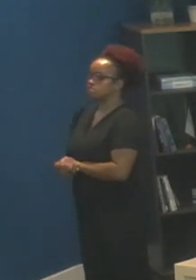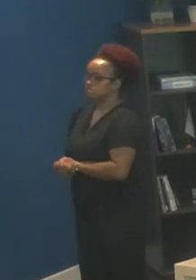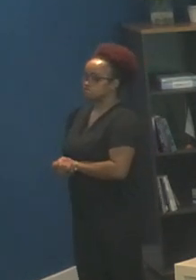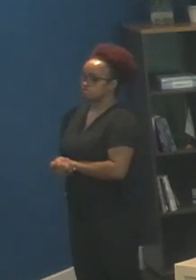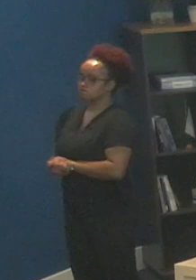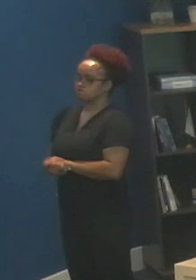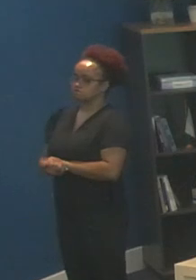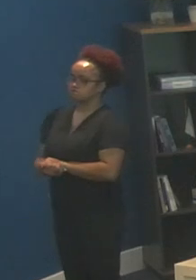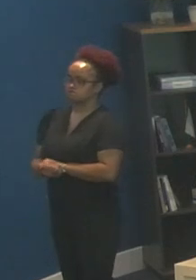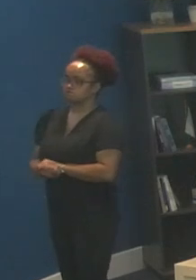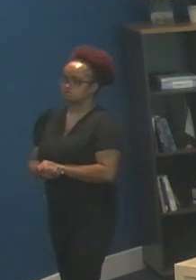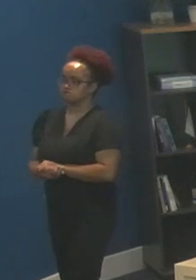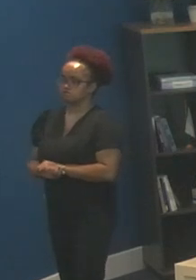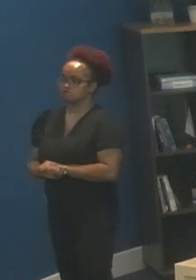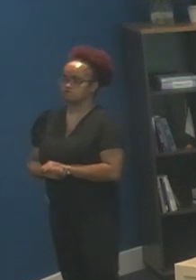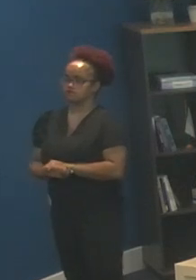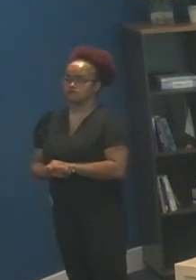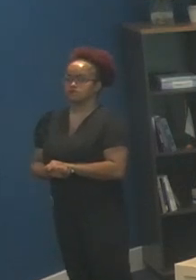Falar assim com intimidade, Jô.